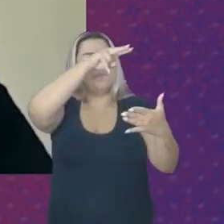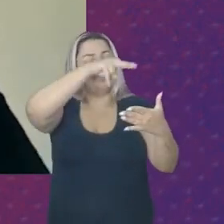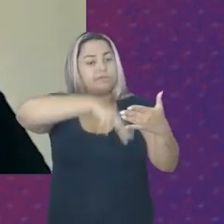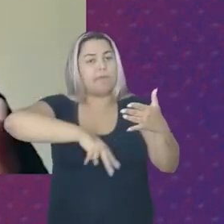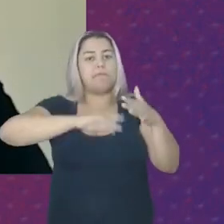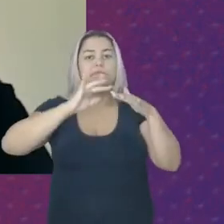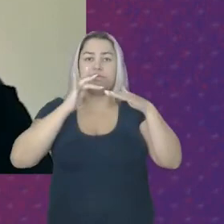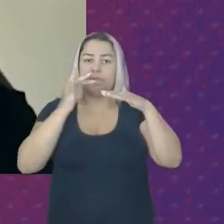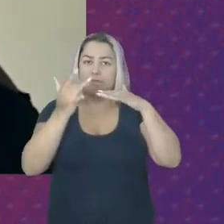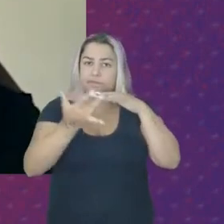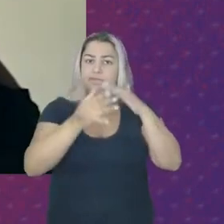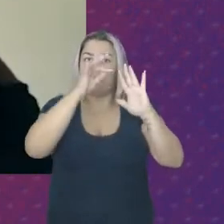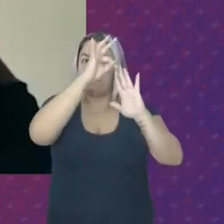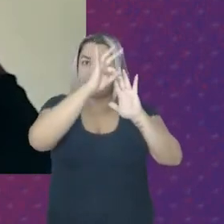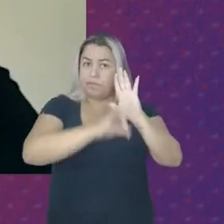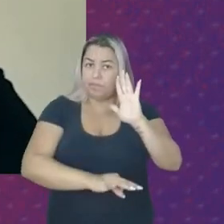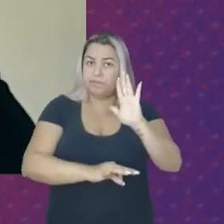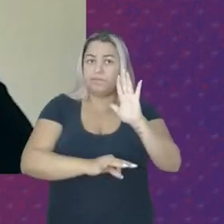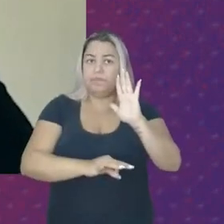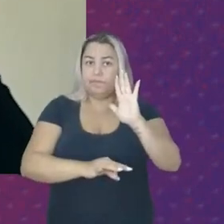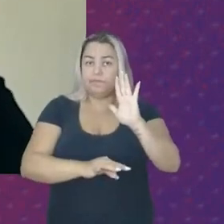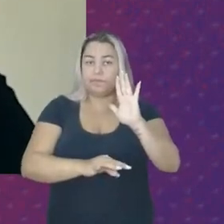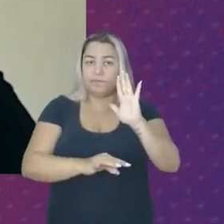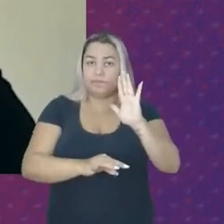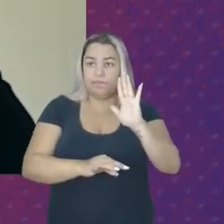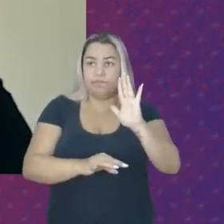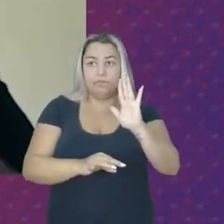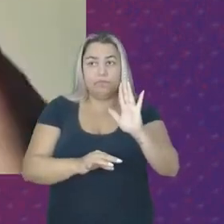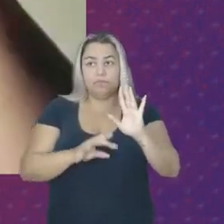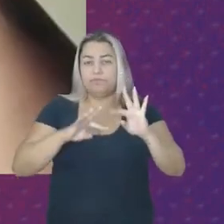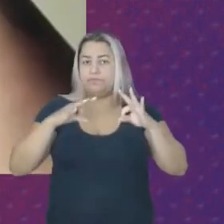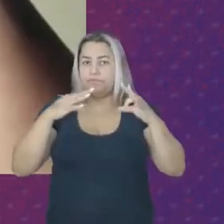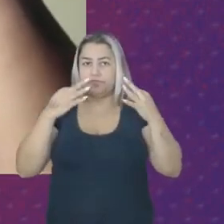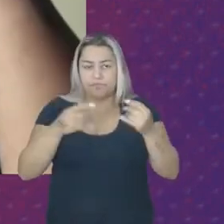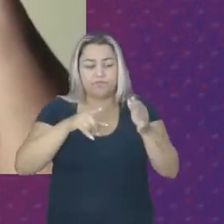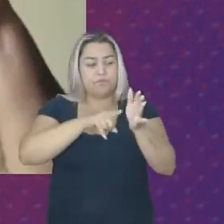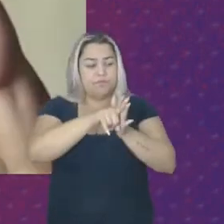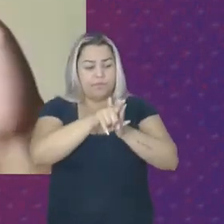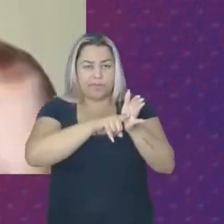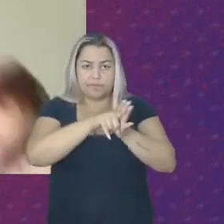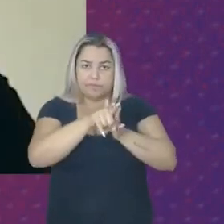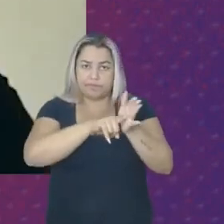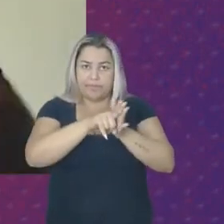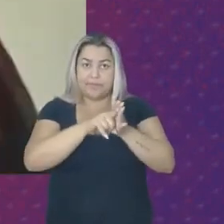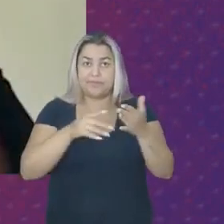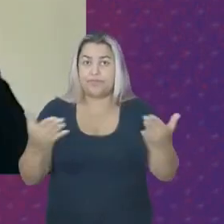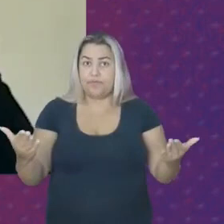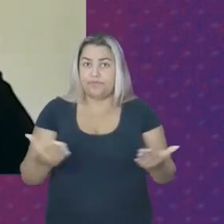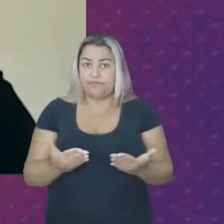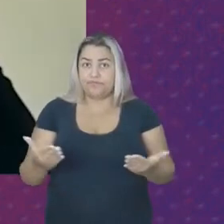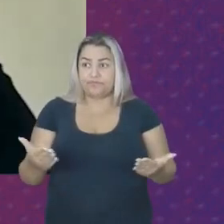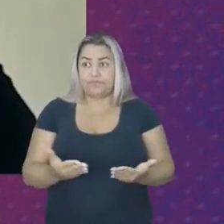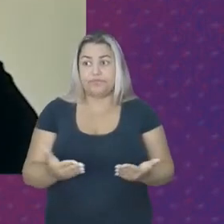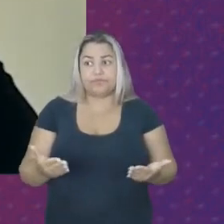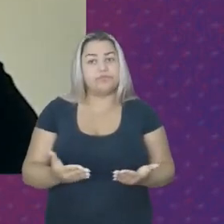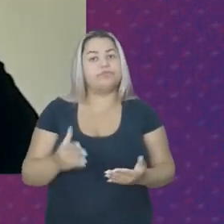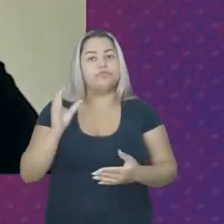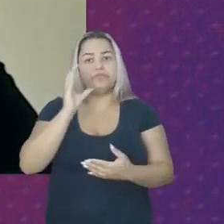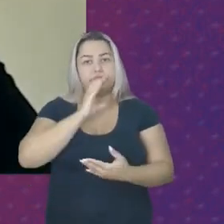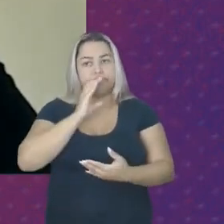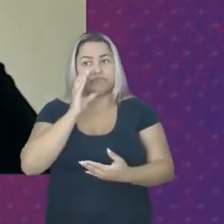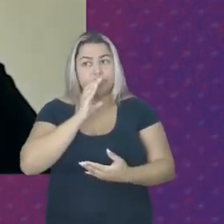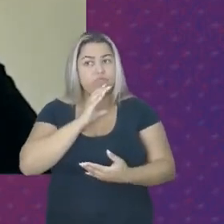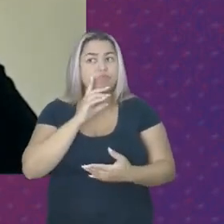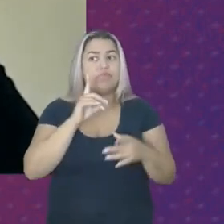redes sociais, quanto tempo eles gastam para ver um vídeo, tudo isso tem que ser analisado. Hoje, o imediatismo